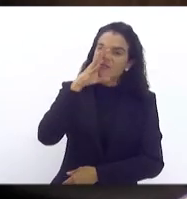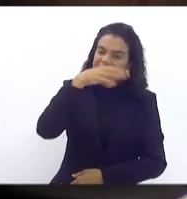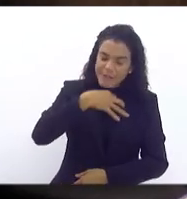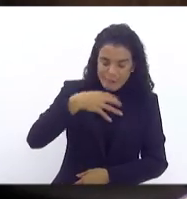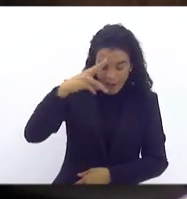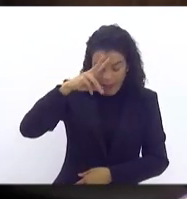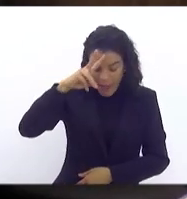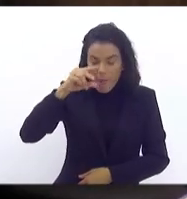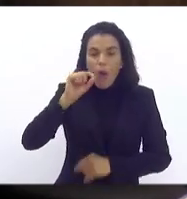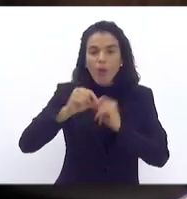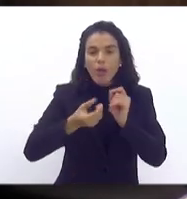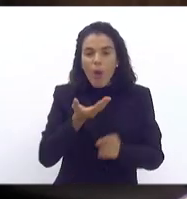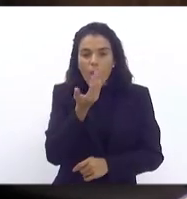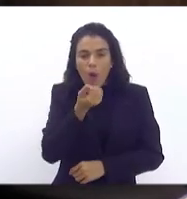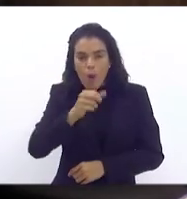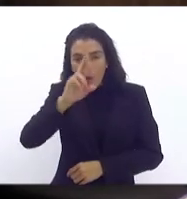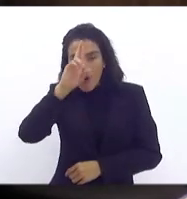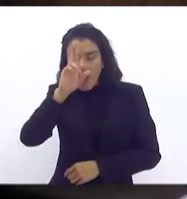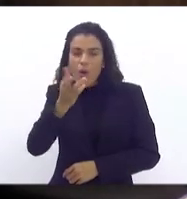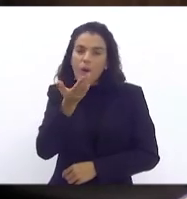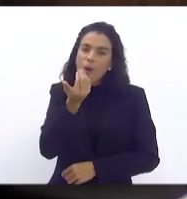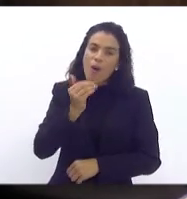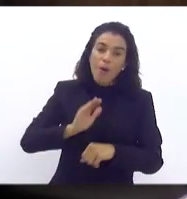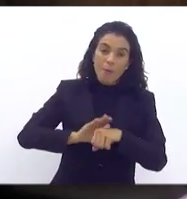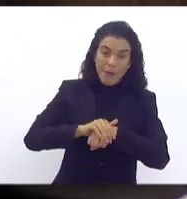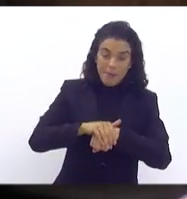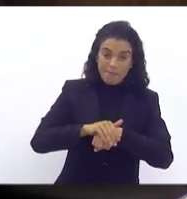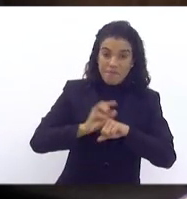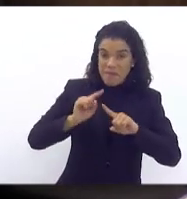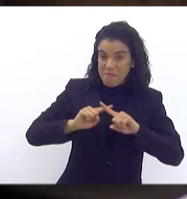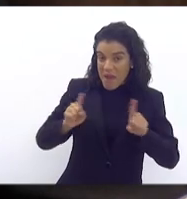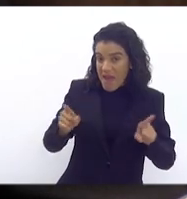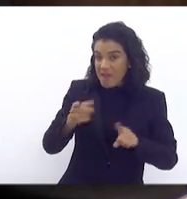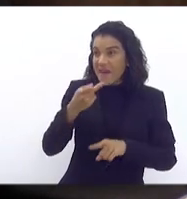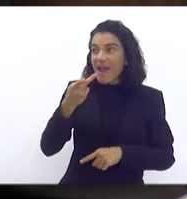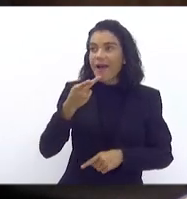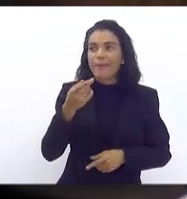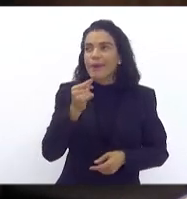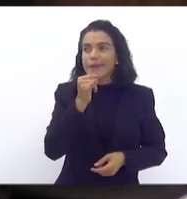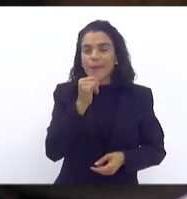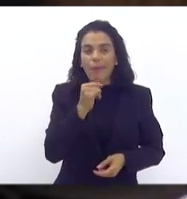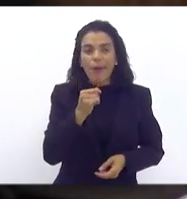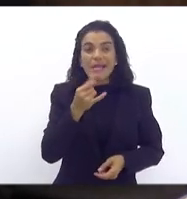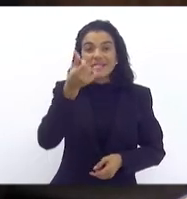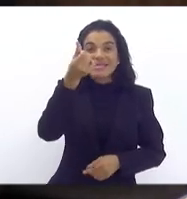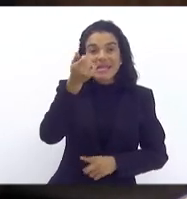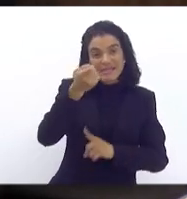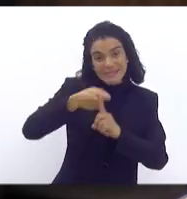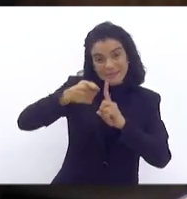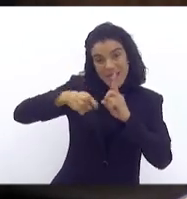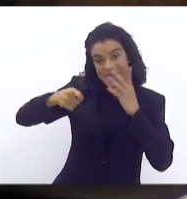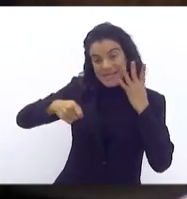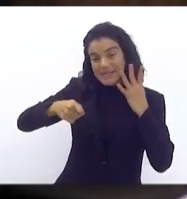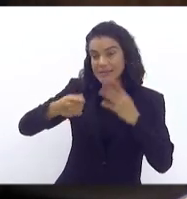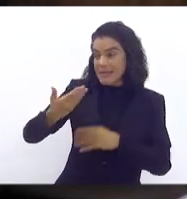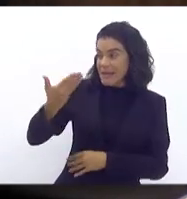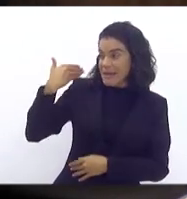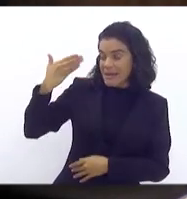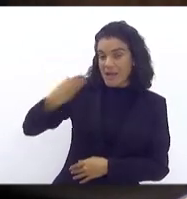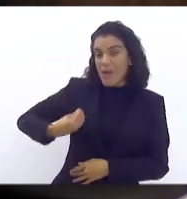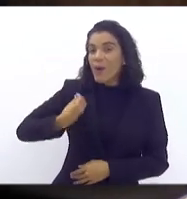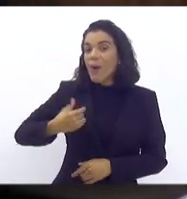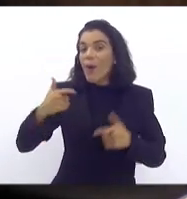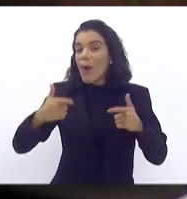o que eu almocei o que eu jantei mas dizer onde eu tava há se meses ou há 15